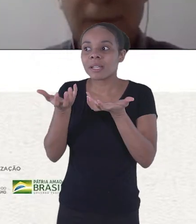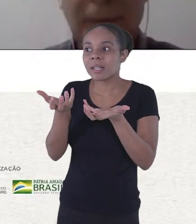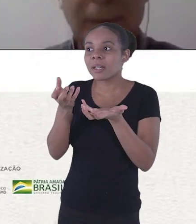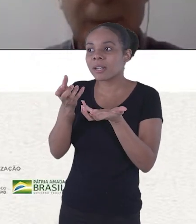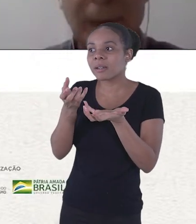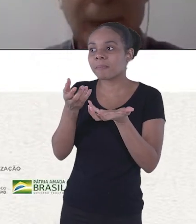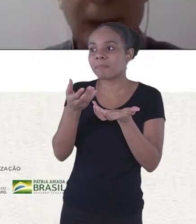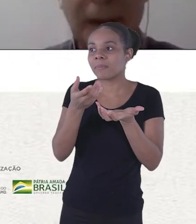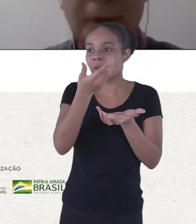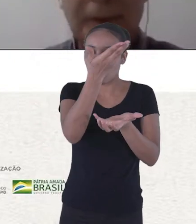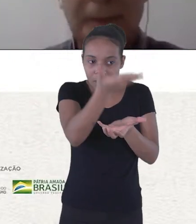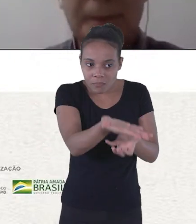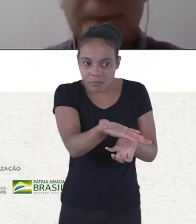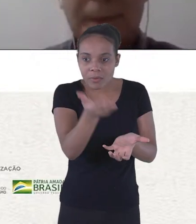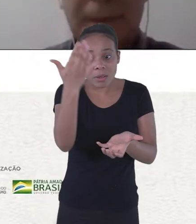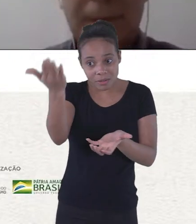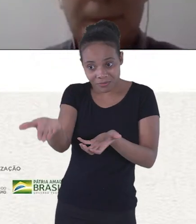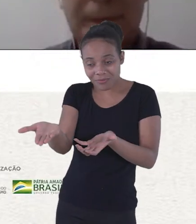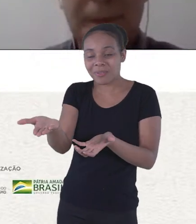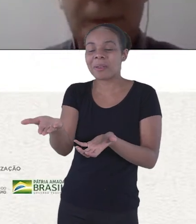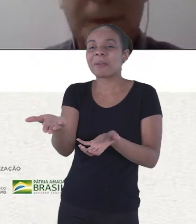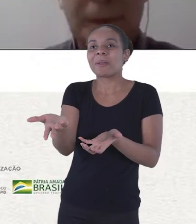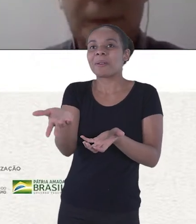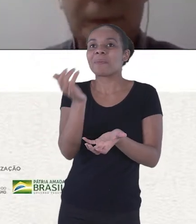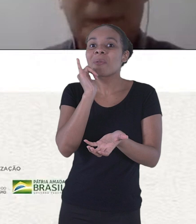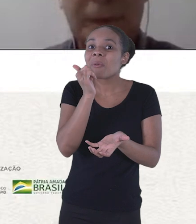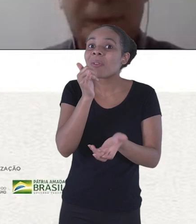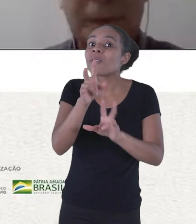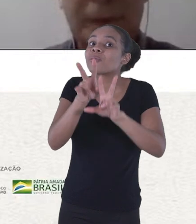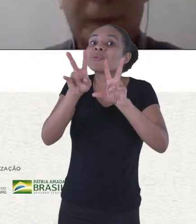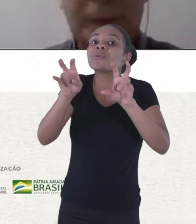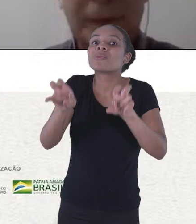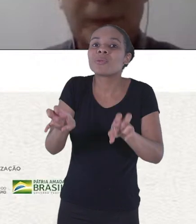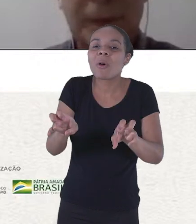se você se realizava